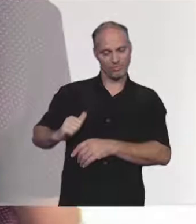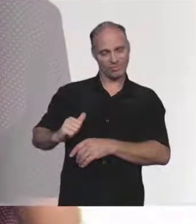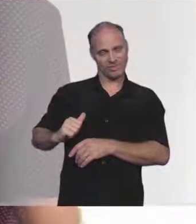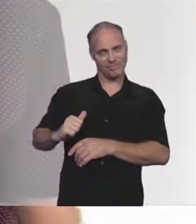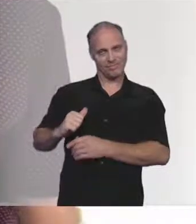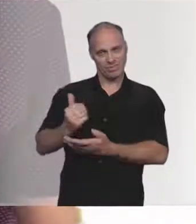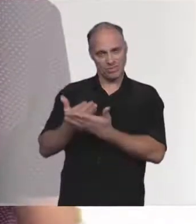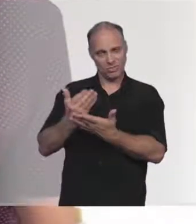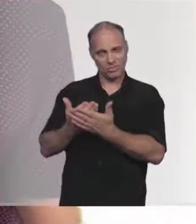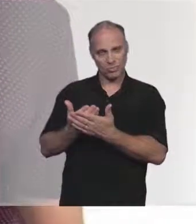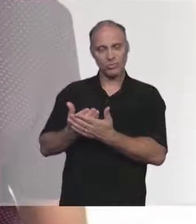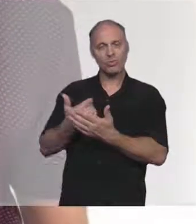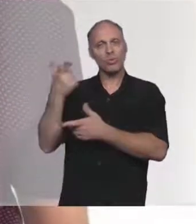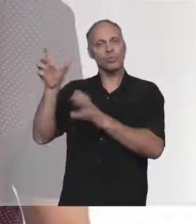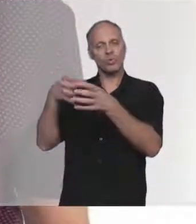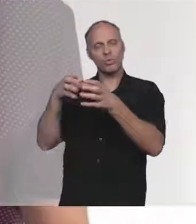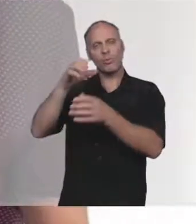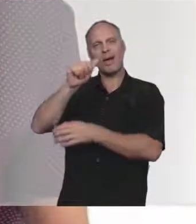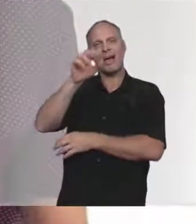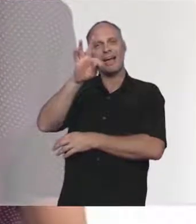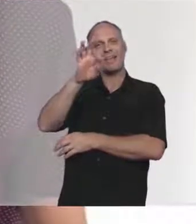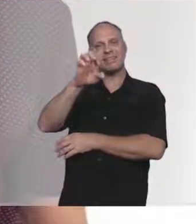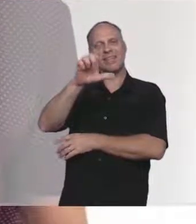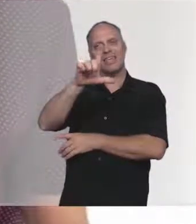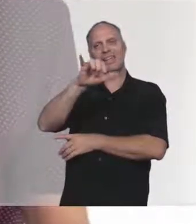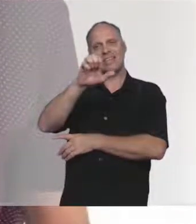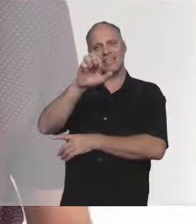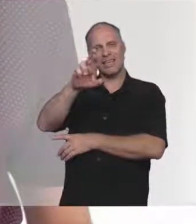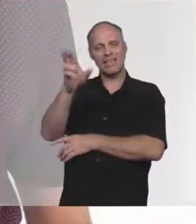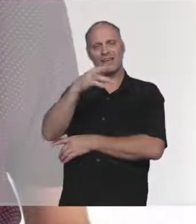grupo que se chama Ateliê Fidalga,